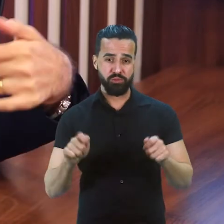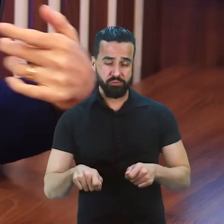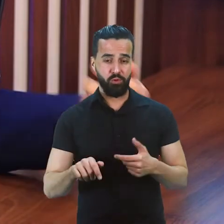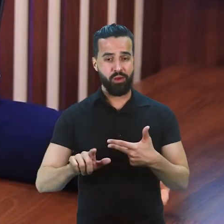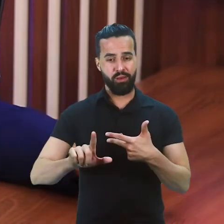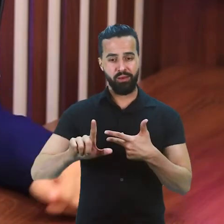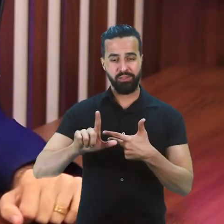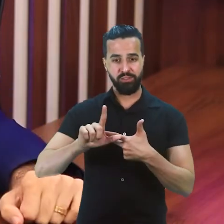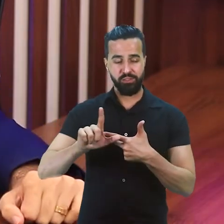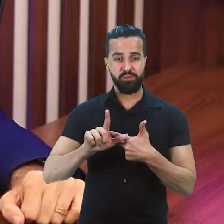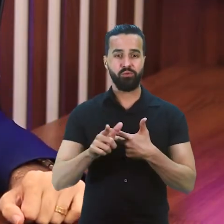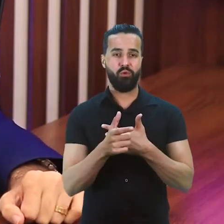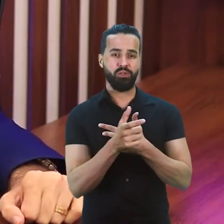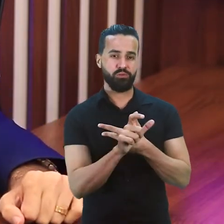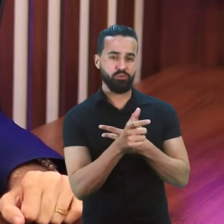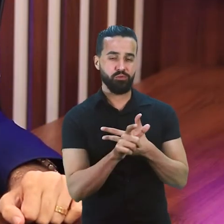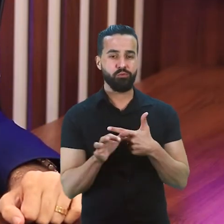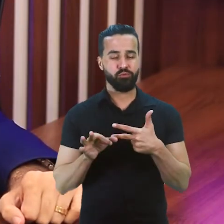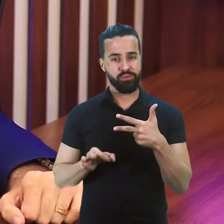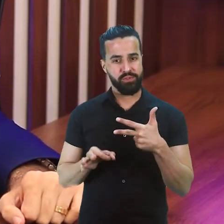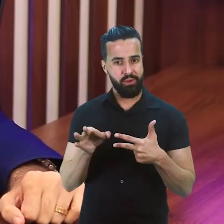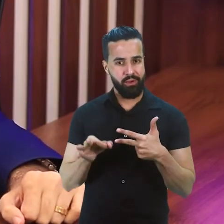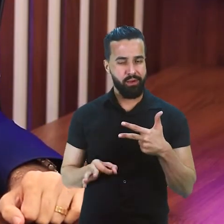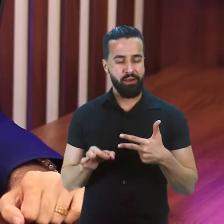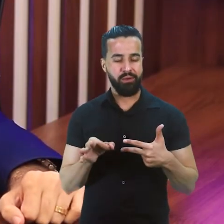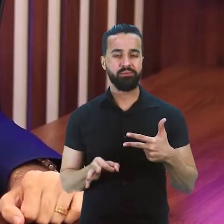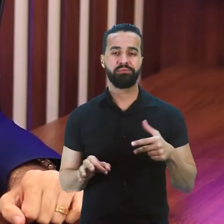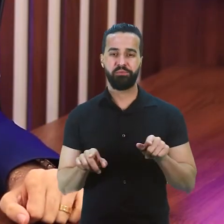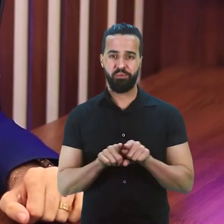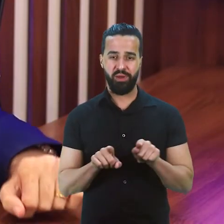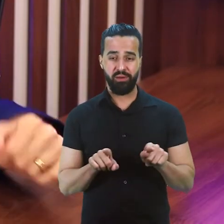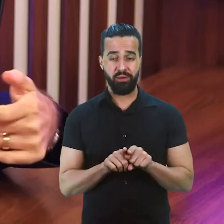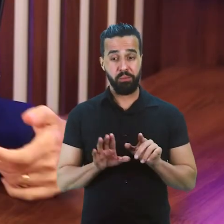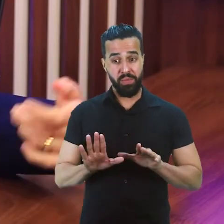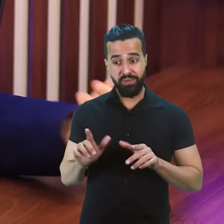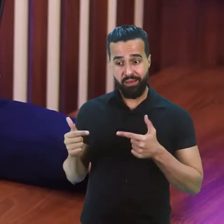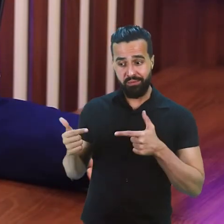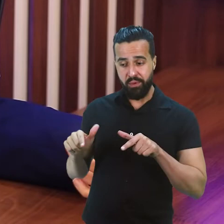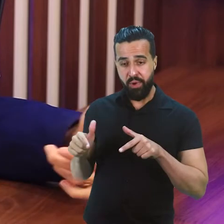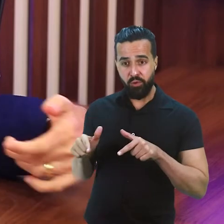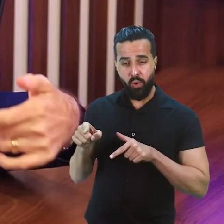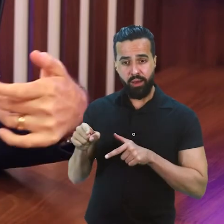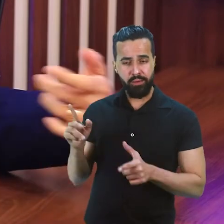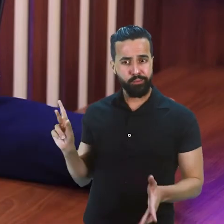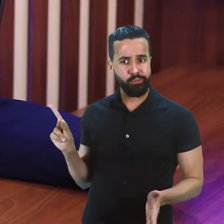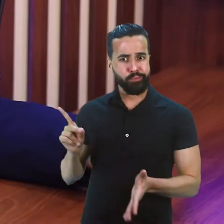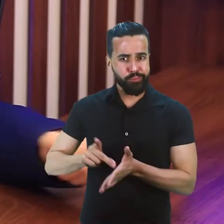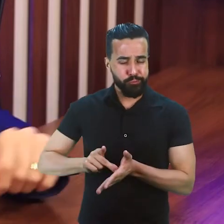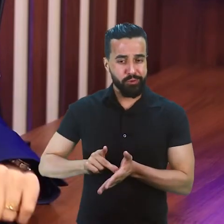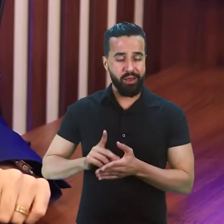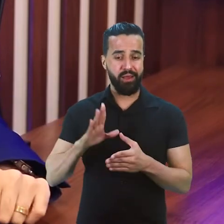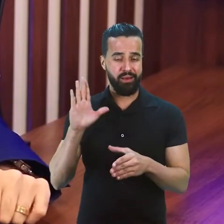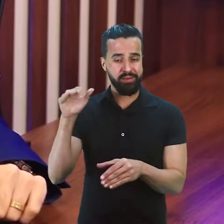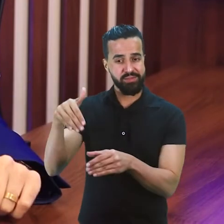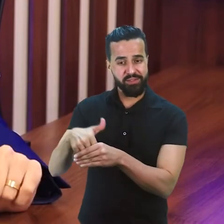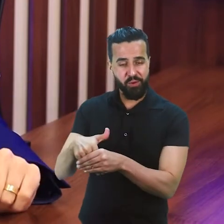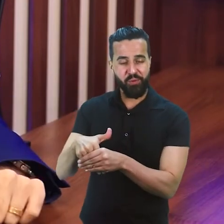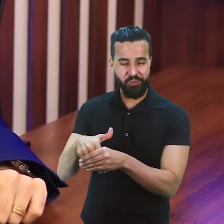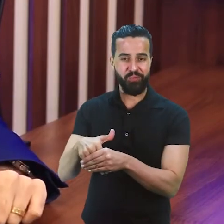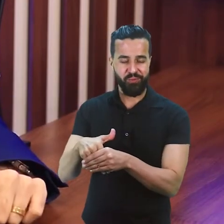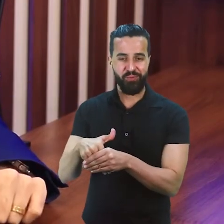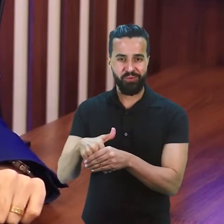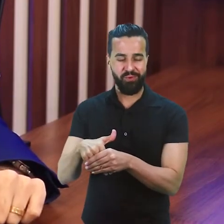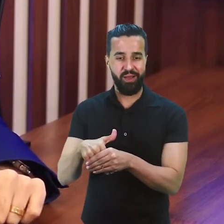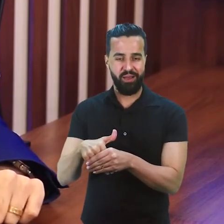executivo, inclusive no judiciário. E esse trabalho acabou consolidado aí com a eleição, né, na